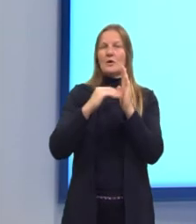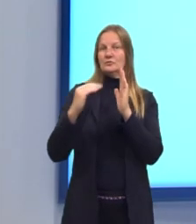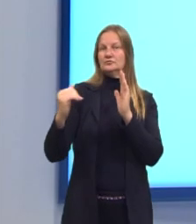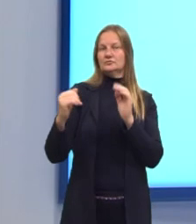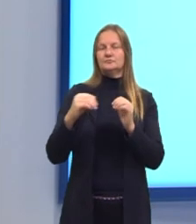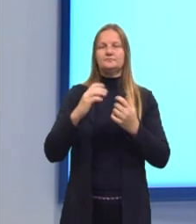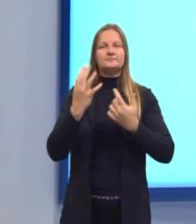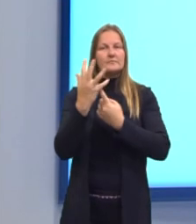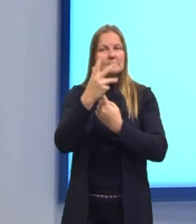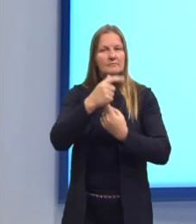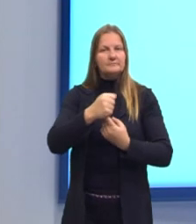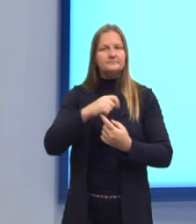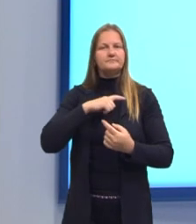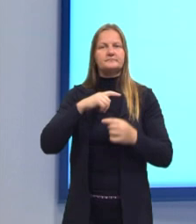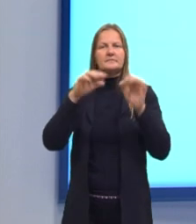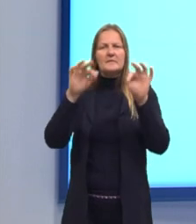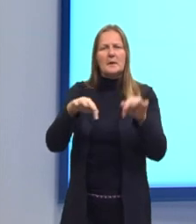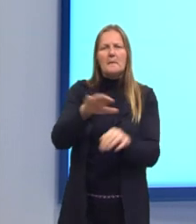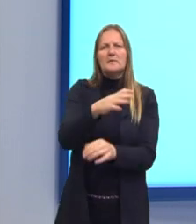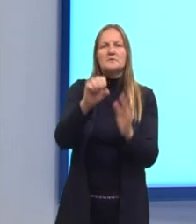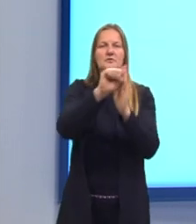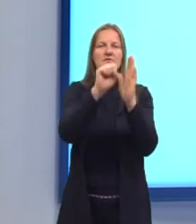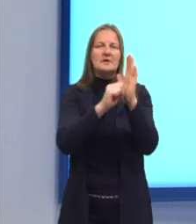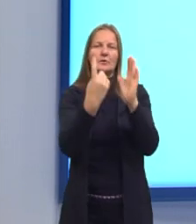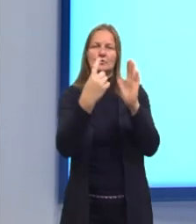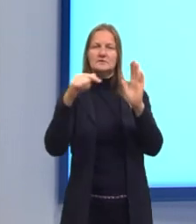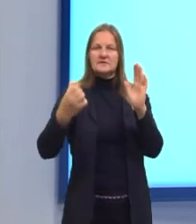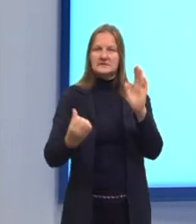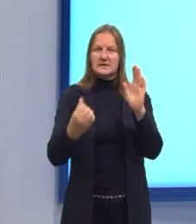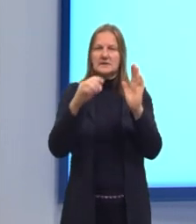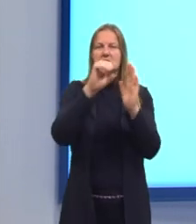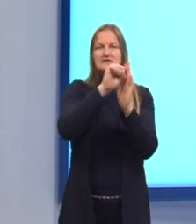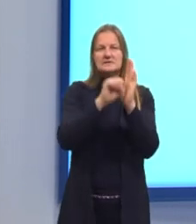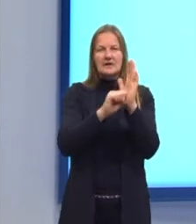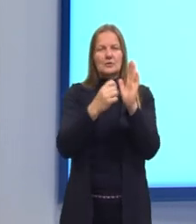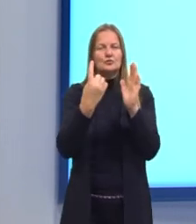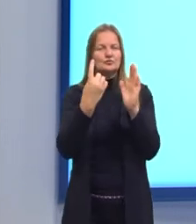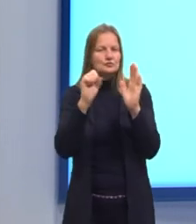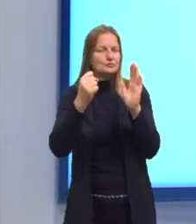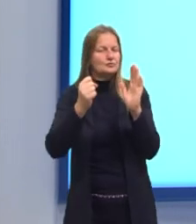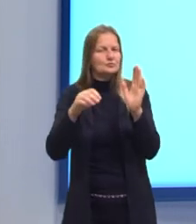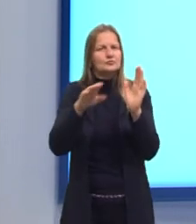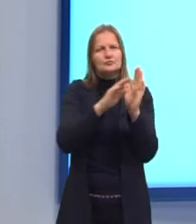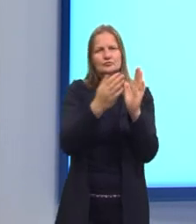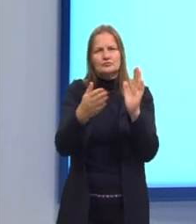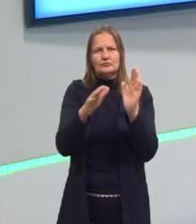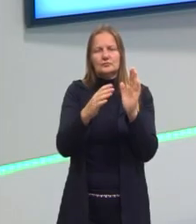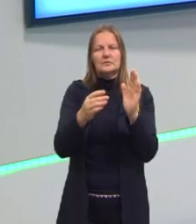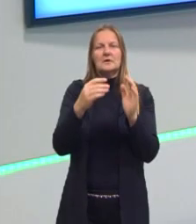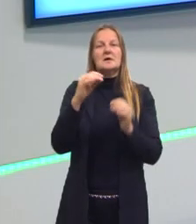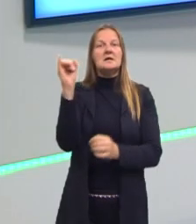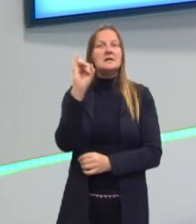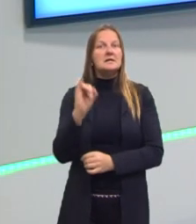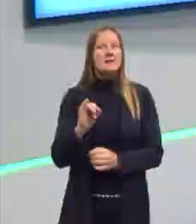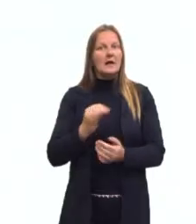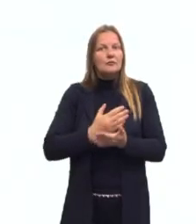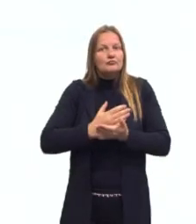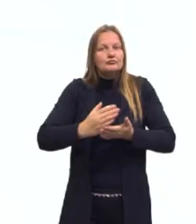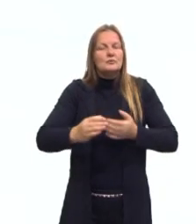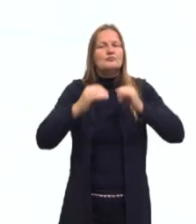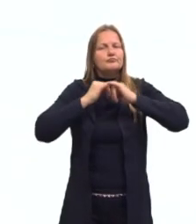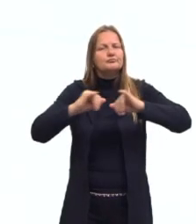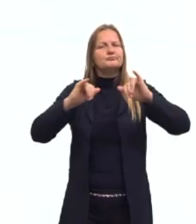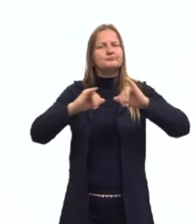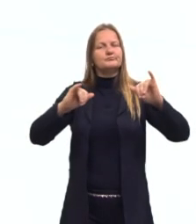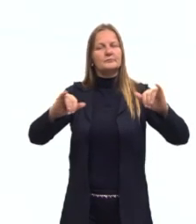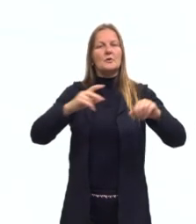que floresceu entre o final do século 16 m do século 18 inicialmente na Itália difundindo-se